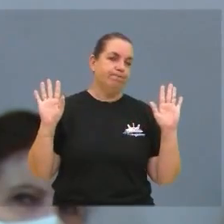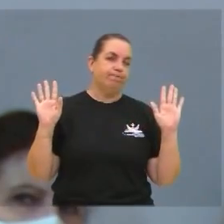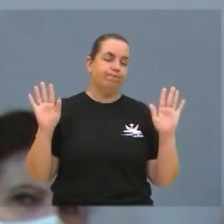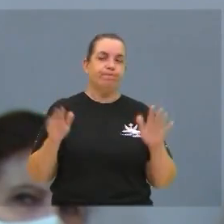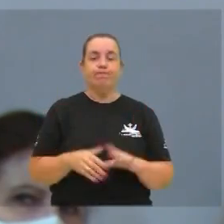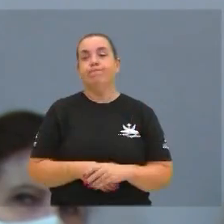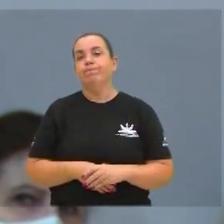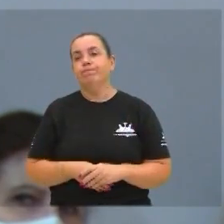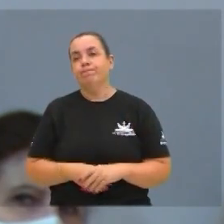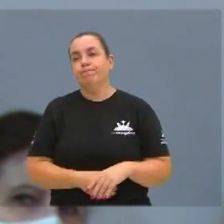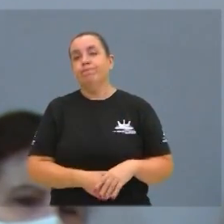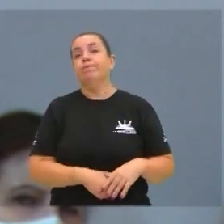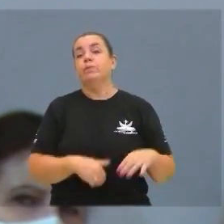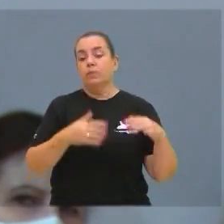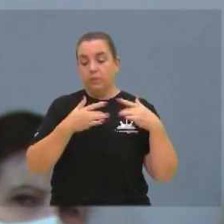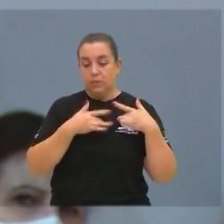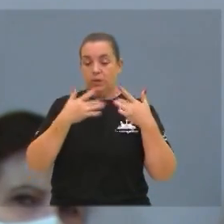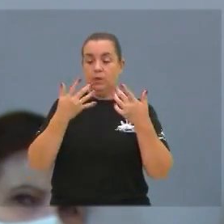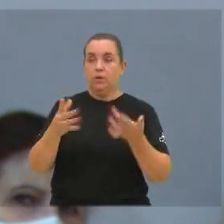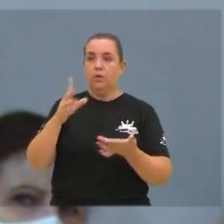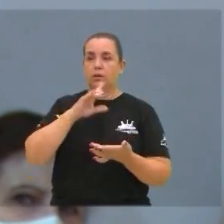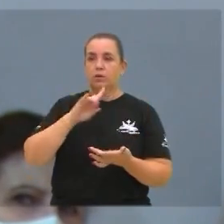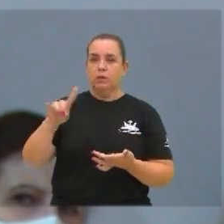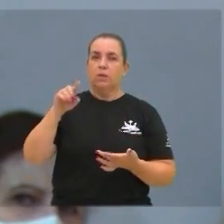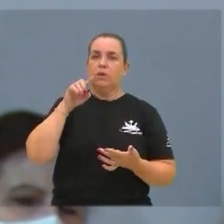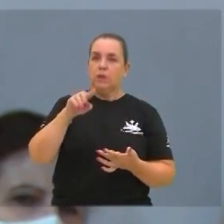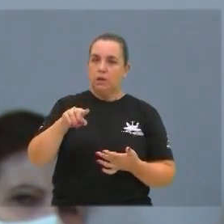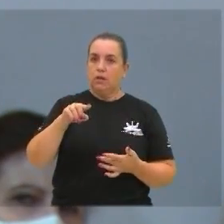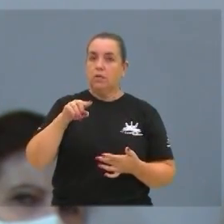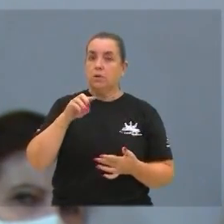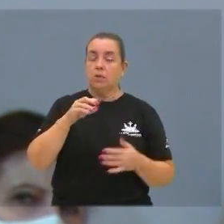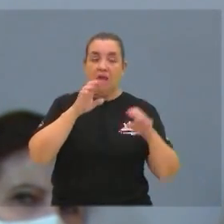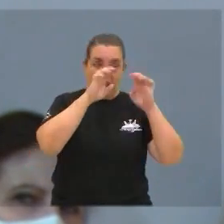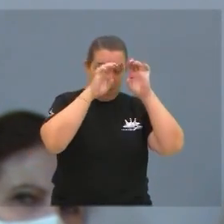Olha, só a misericórdia de Deus, mas esse homem deve estar no inferno.